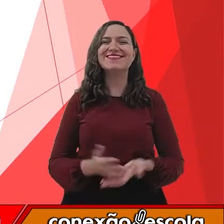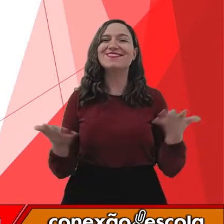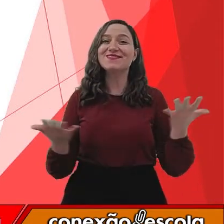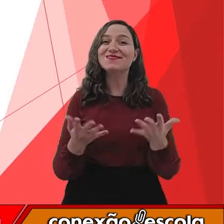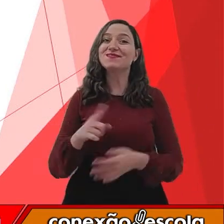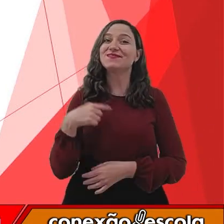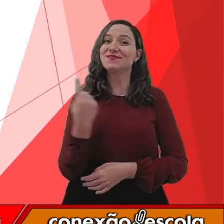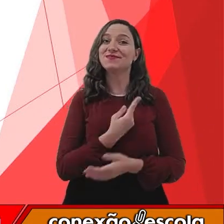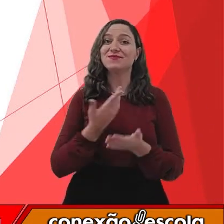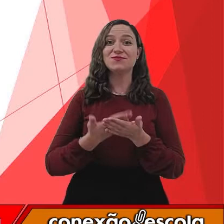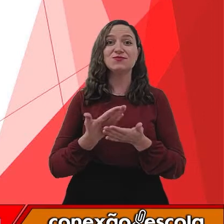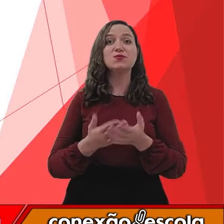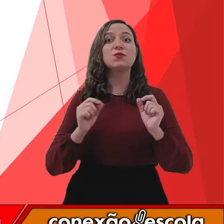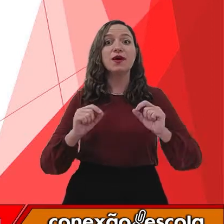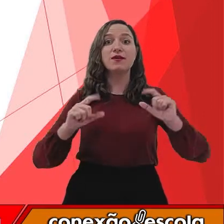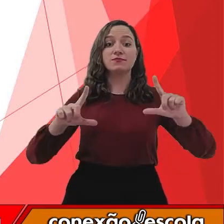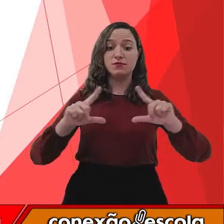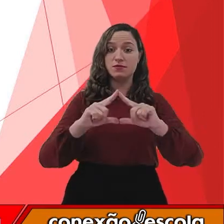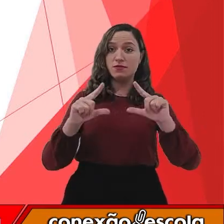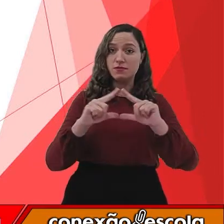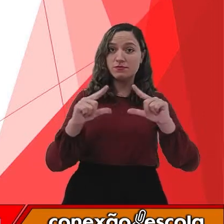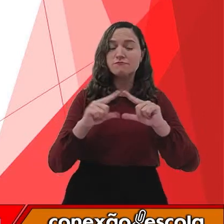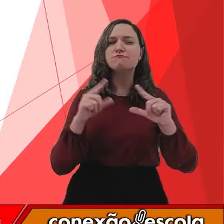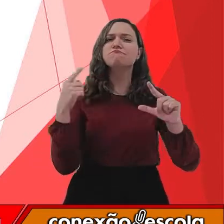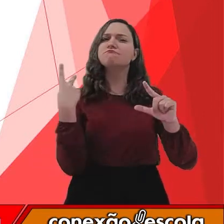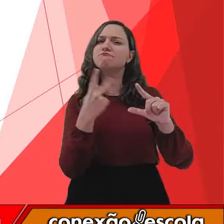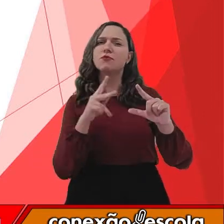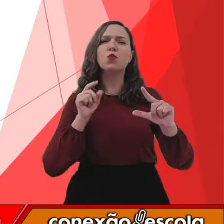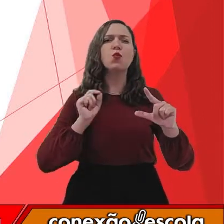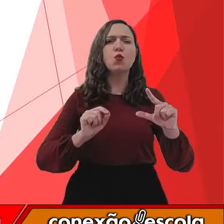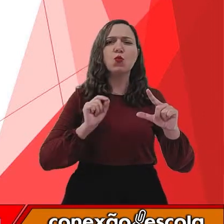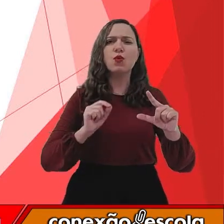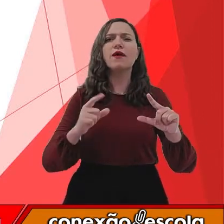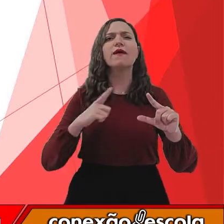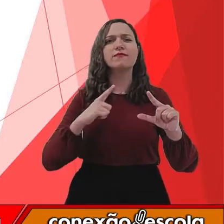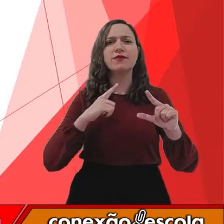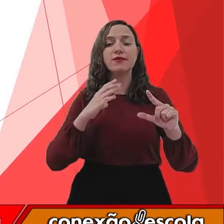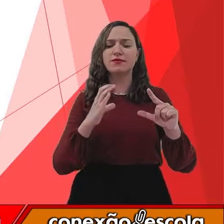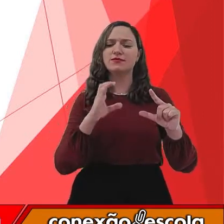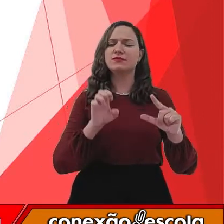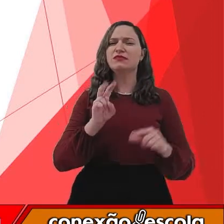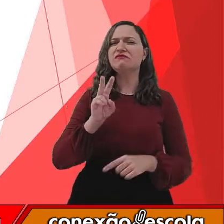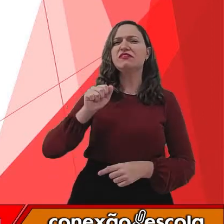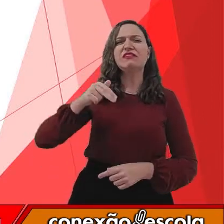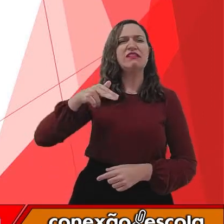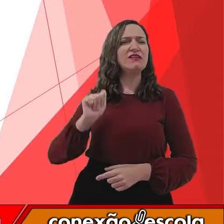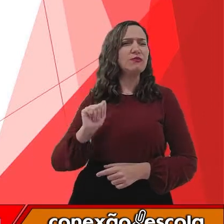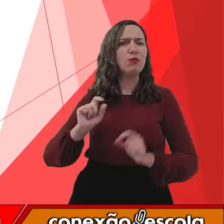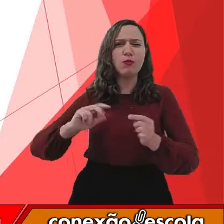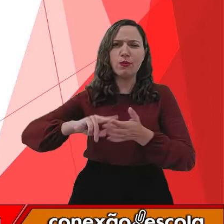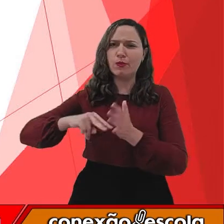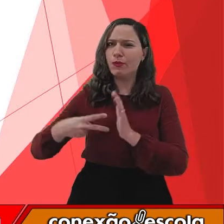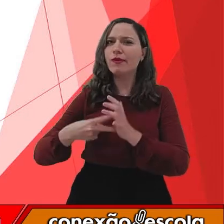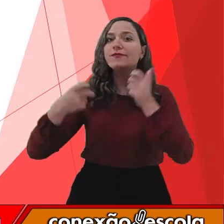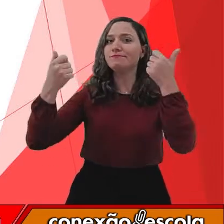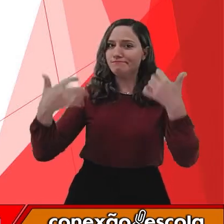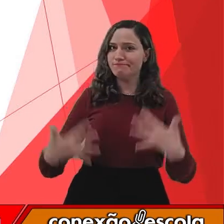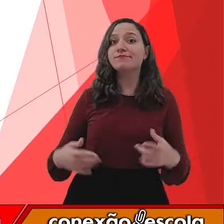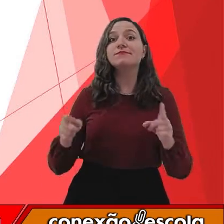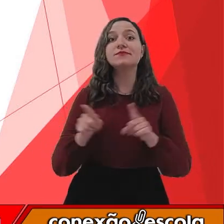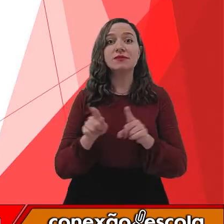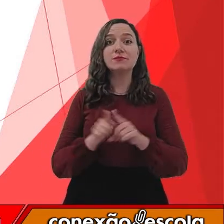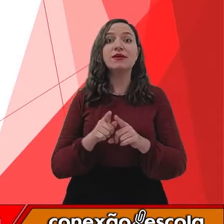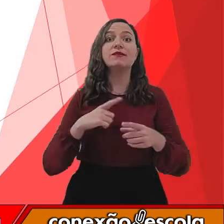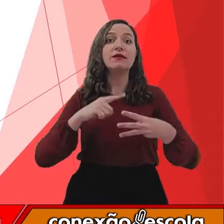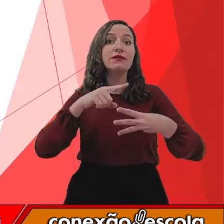o estudo do triângulo, estudar o que é seviana, e dentro das sevianas nós vamos estudar